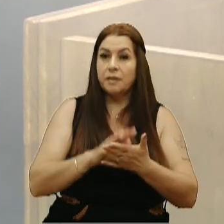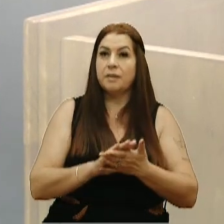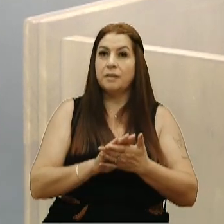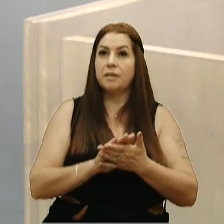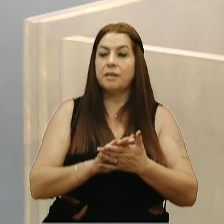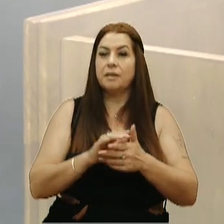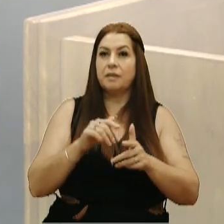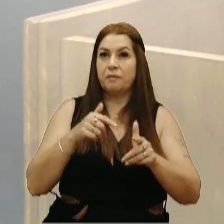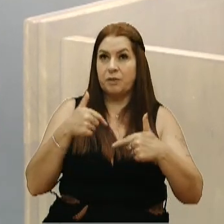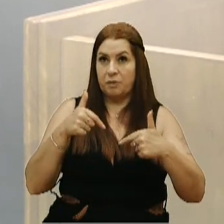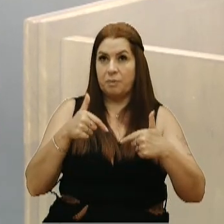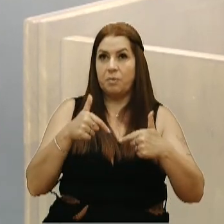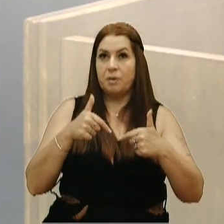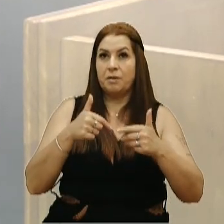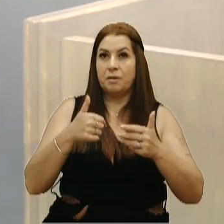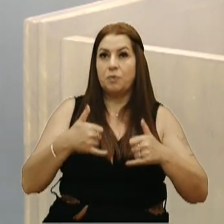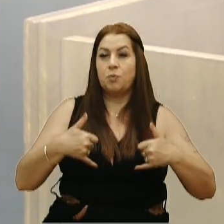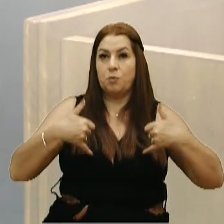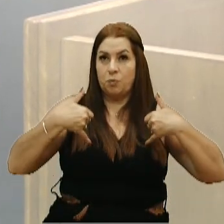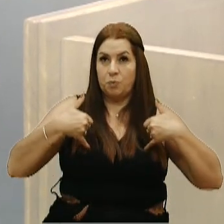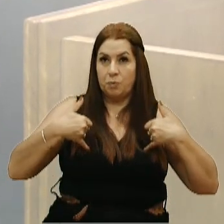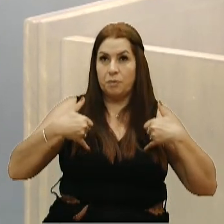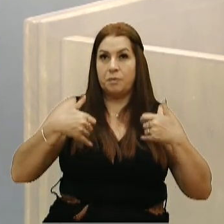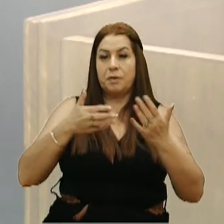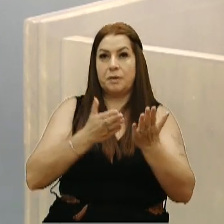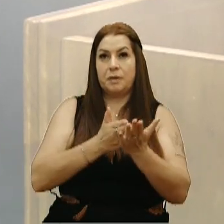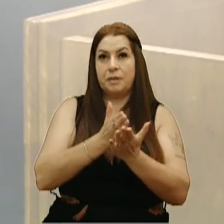e exercer com honra,